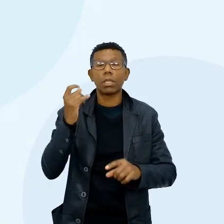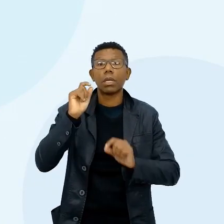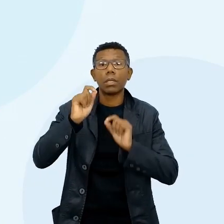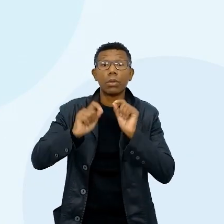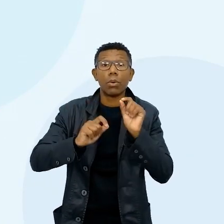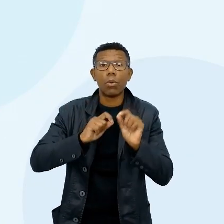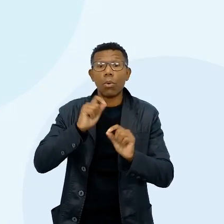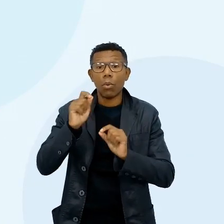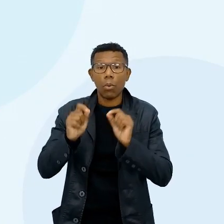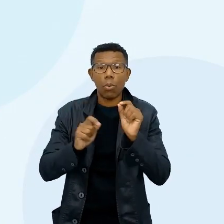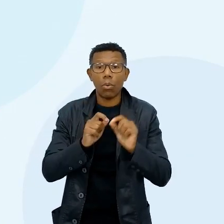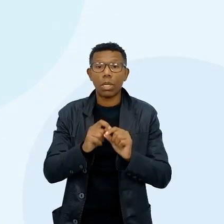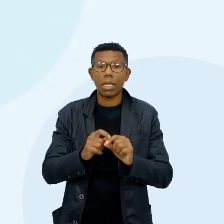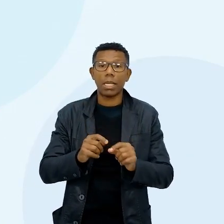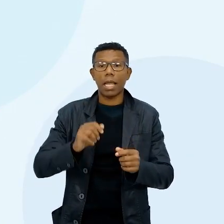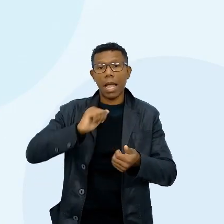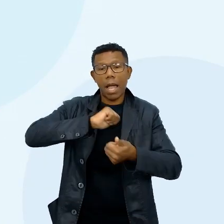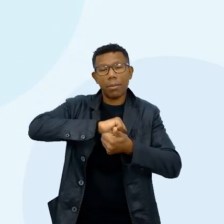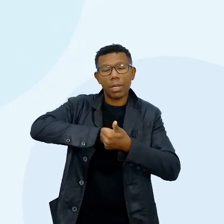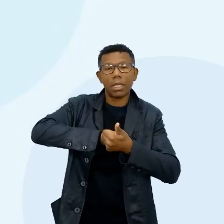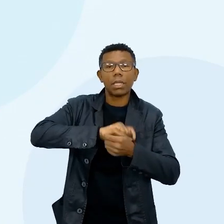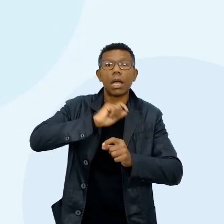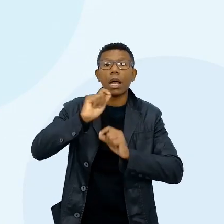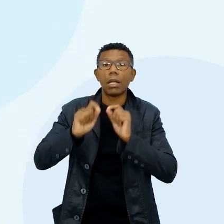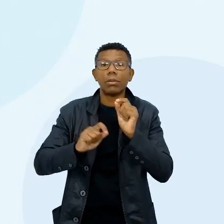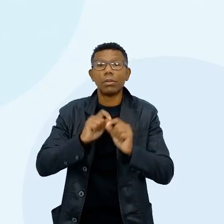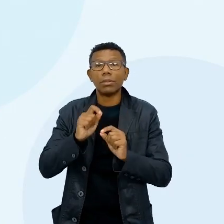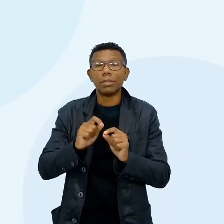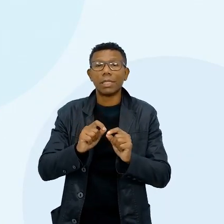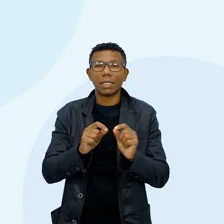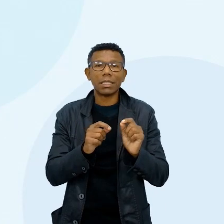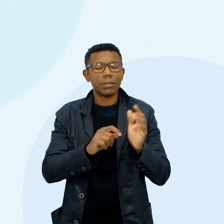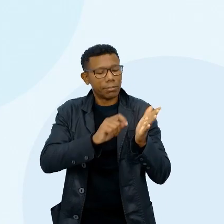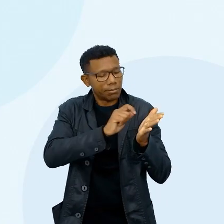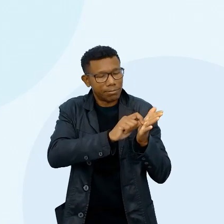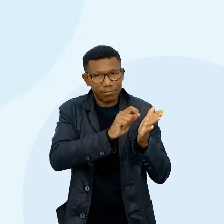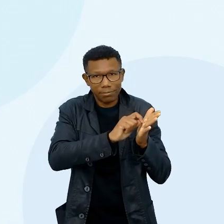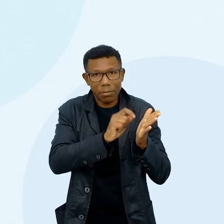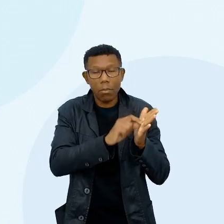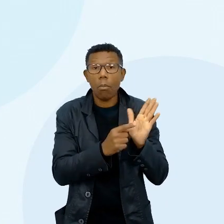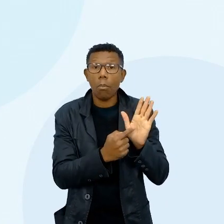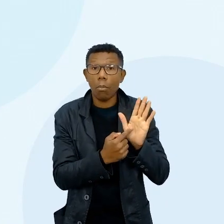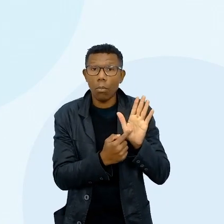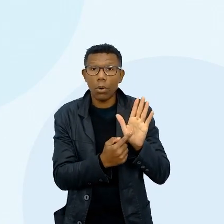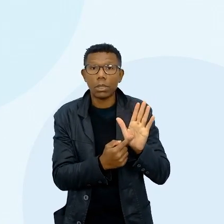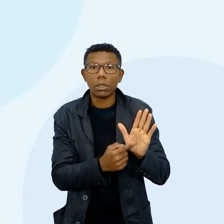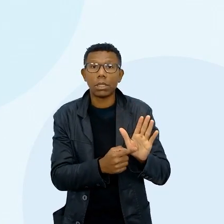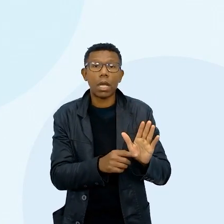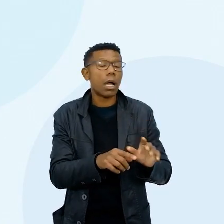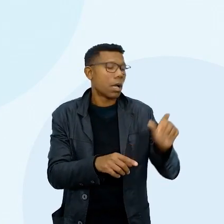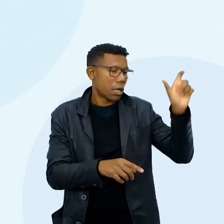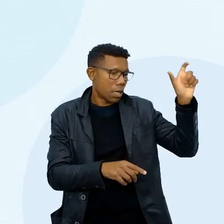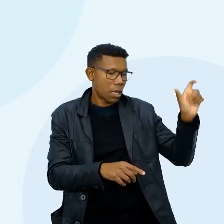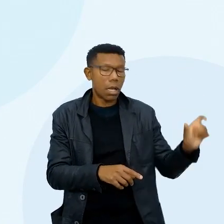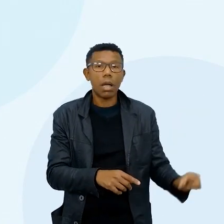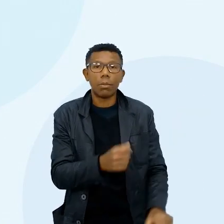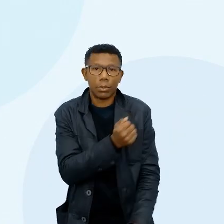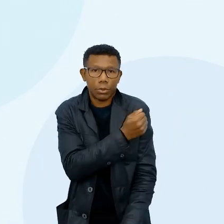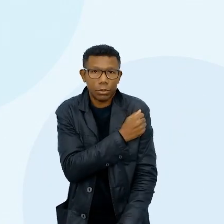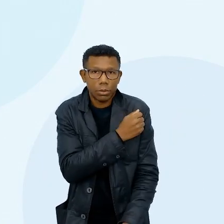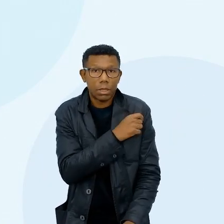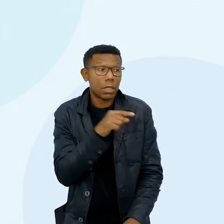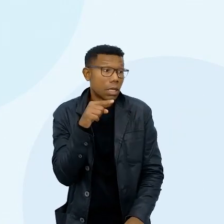na descrição da habilidade, tendo essa oportunidade de descrever a habilidade para o estudante, já é um primeiro momento dele